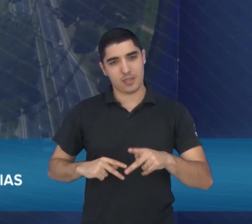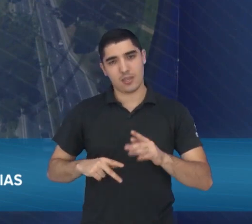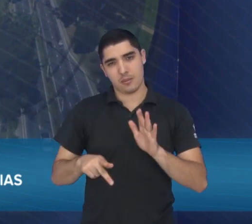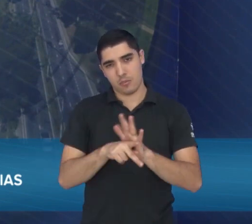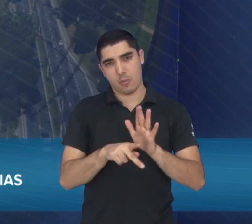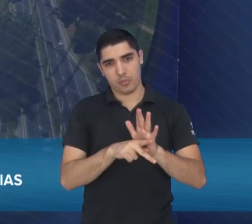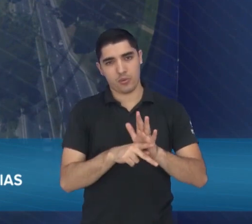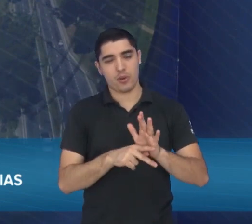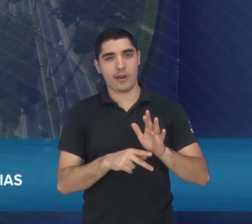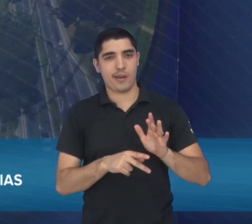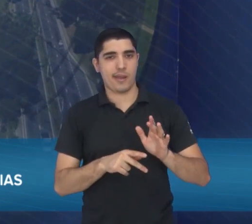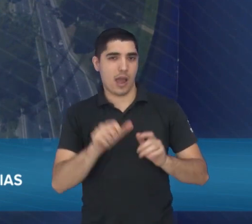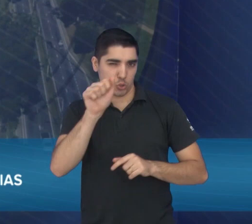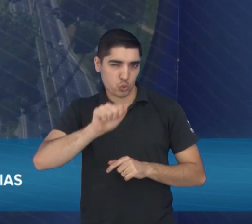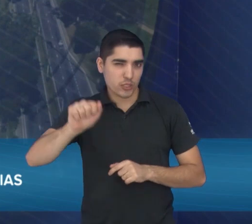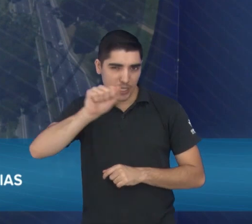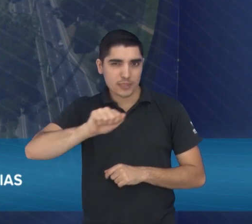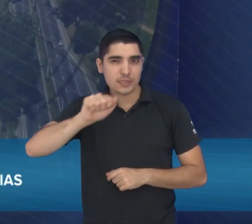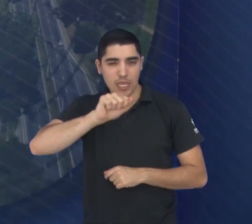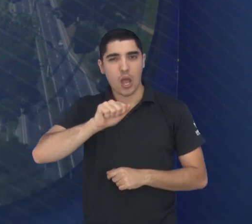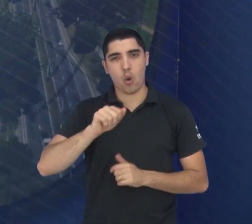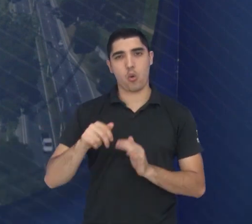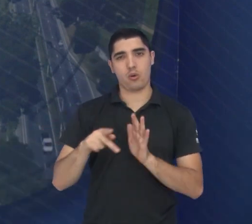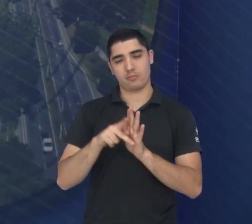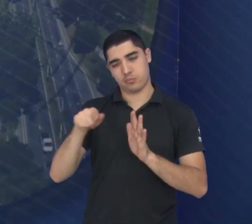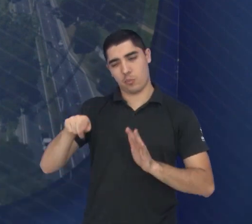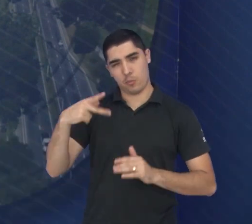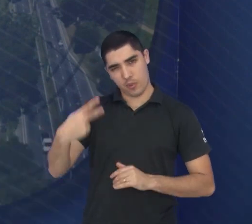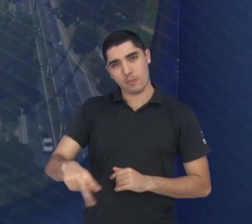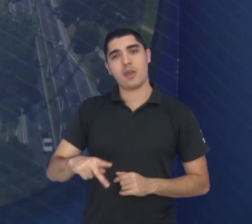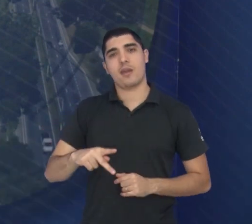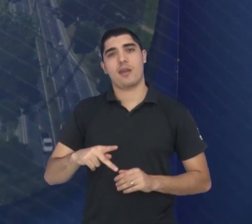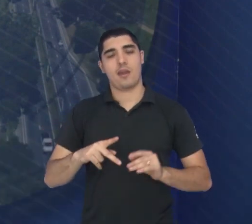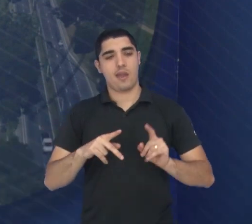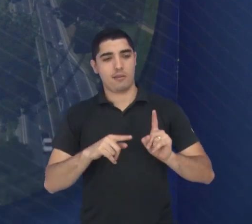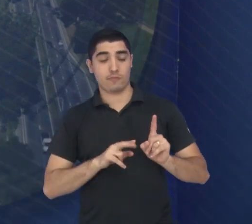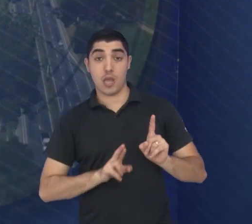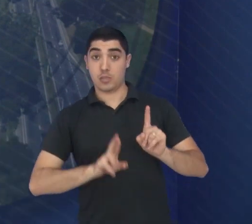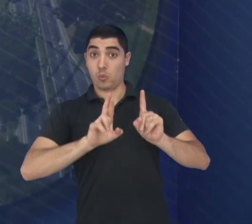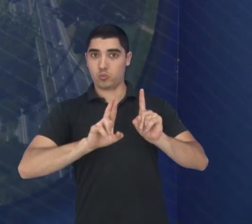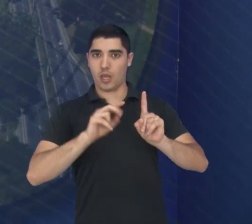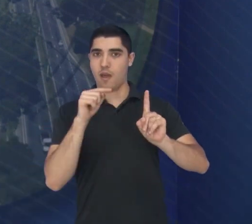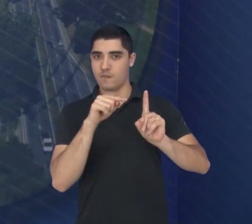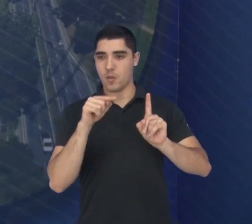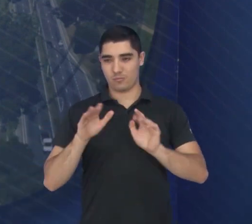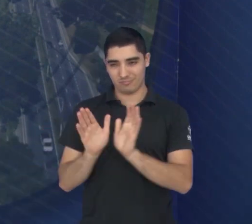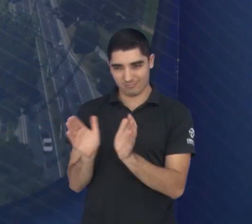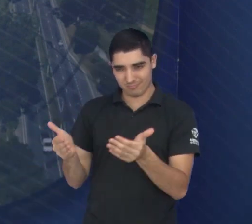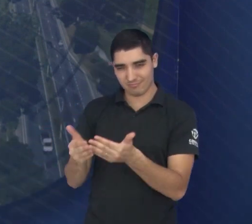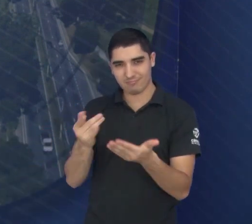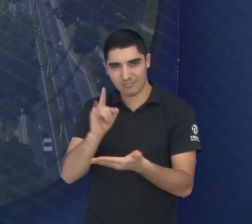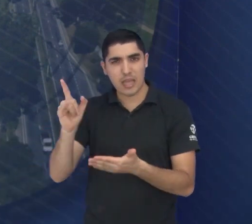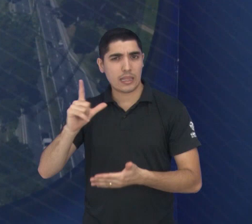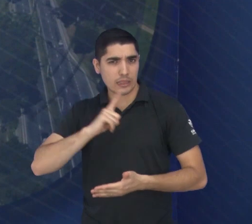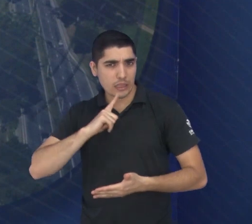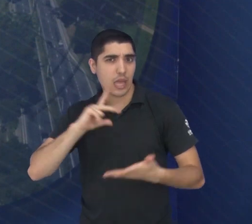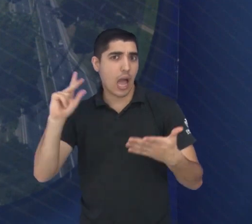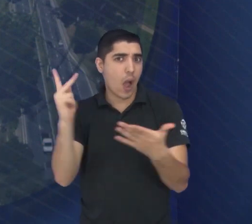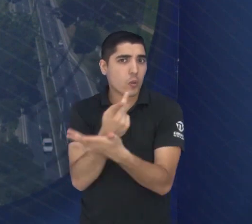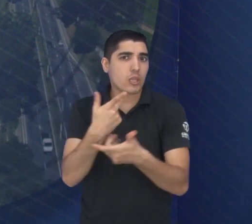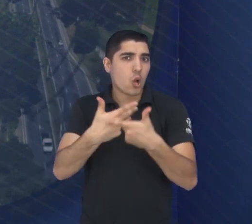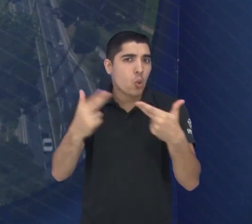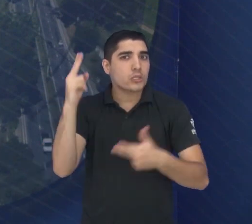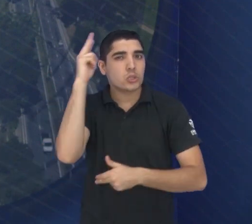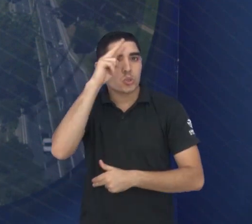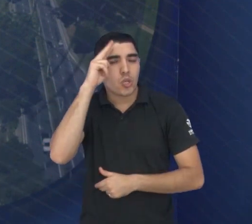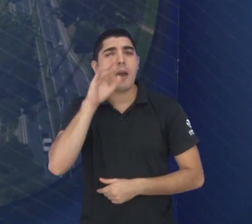Litoral Norte, deve ter muitas situações, muitas histórias, né, que vêm à mente. Conta pra gente,